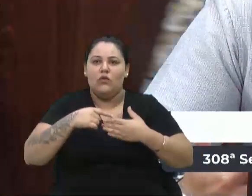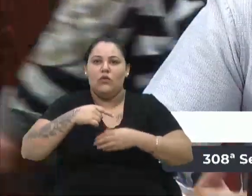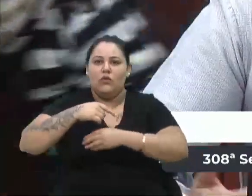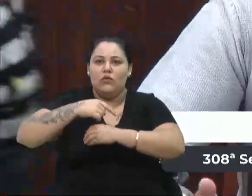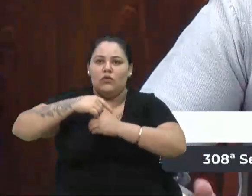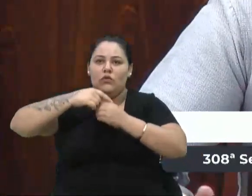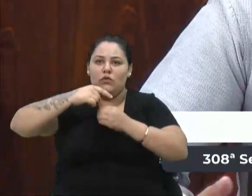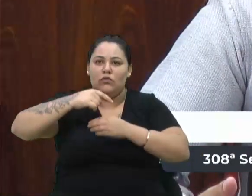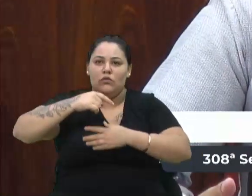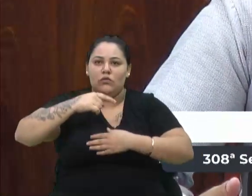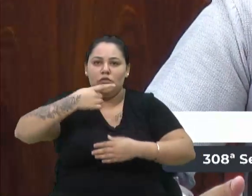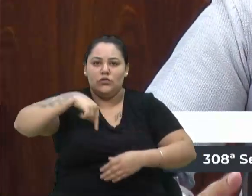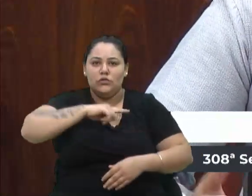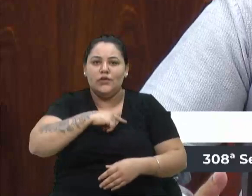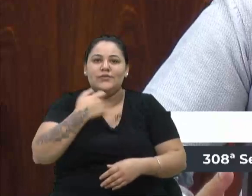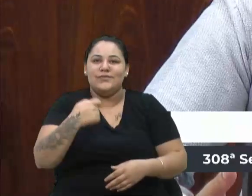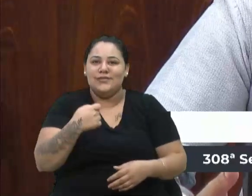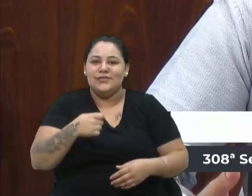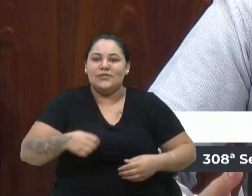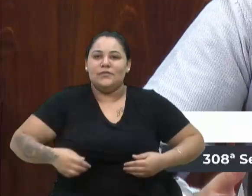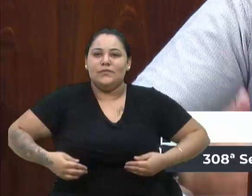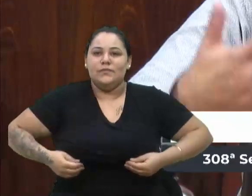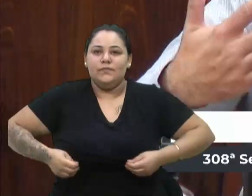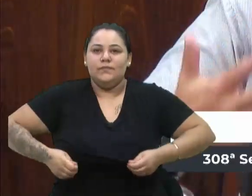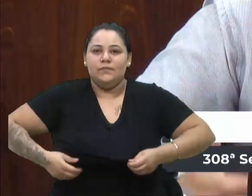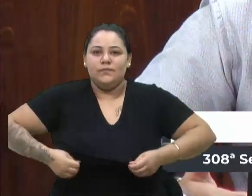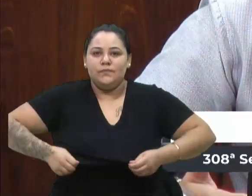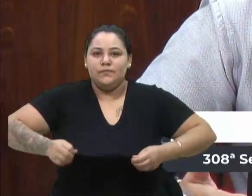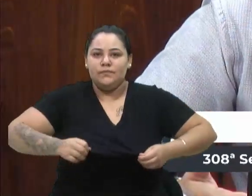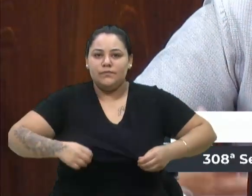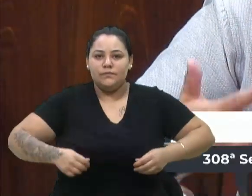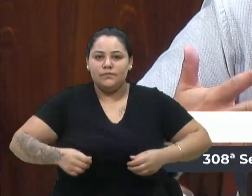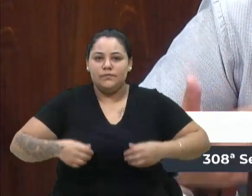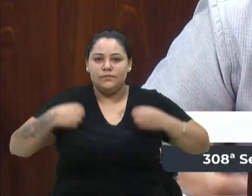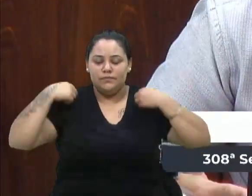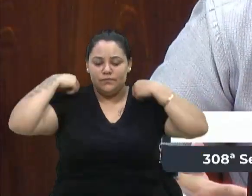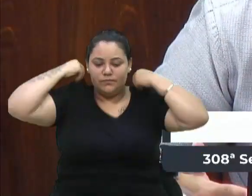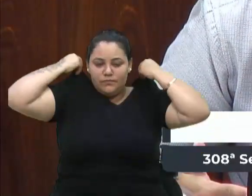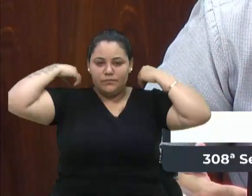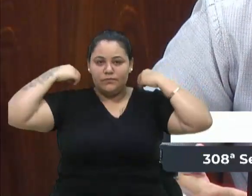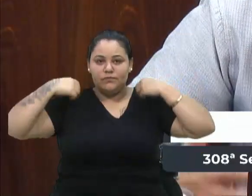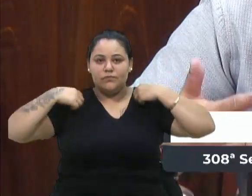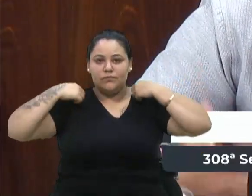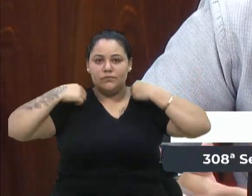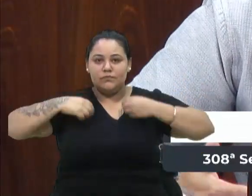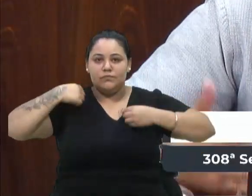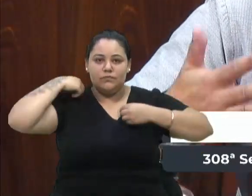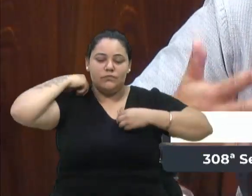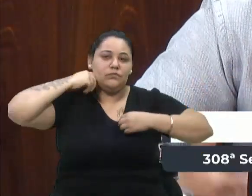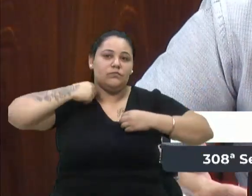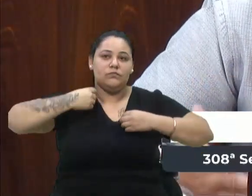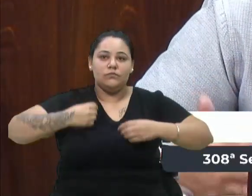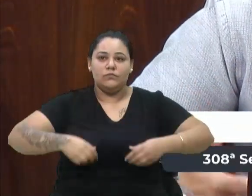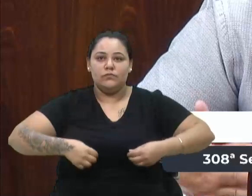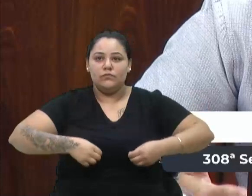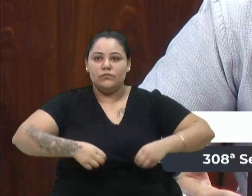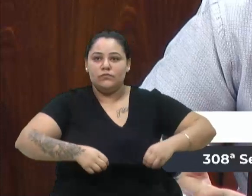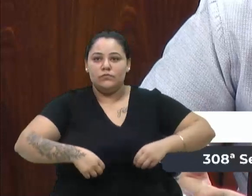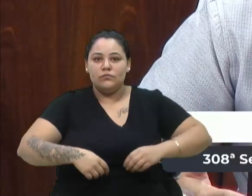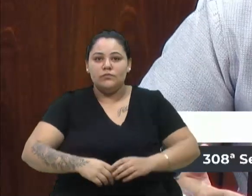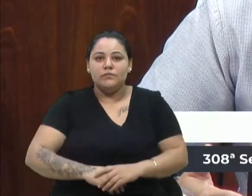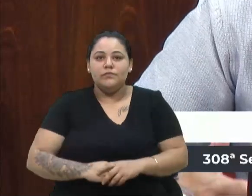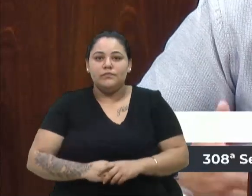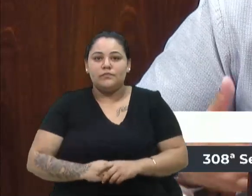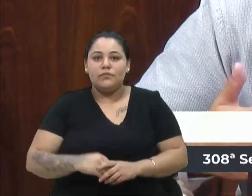nós somos efetivo né é isso tanto para a brigada militar quanto para guarda nós precisamos de